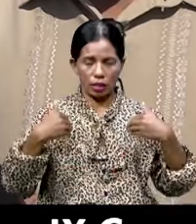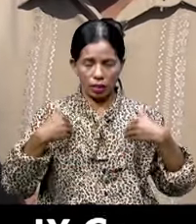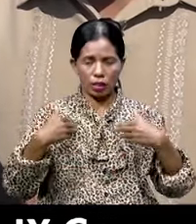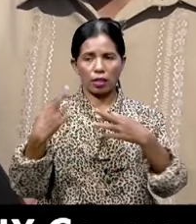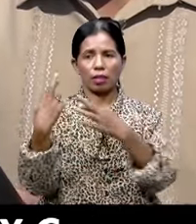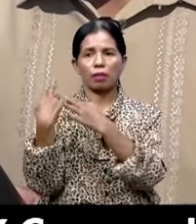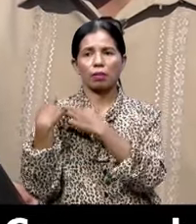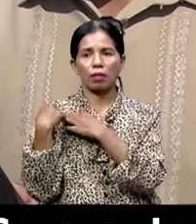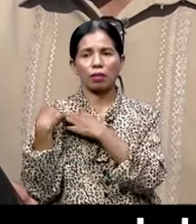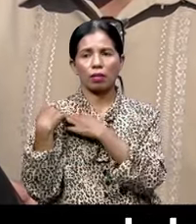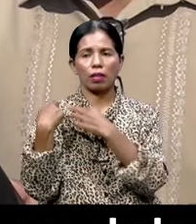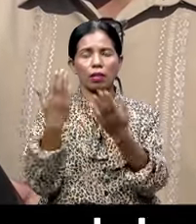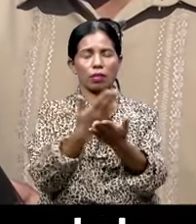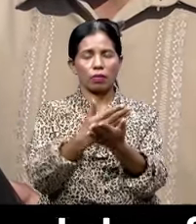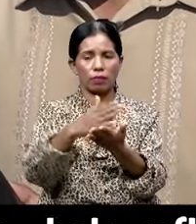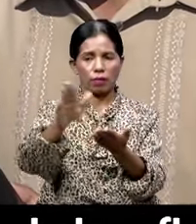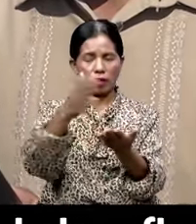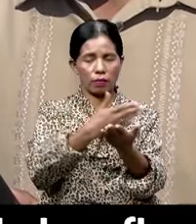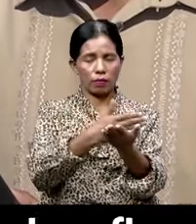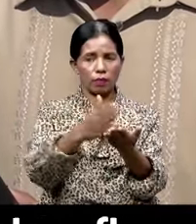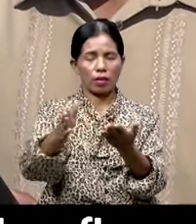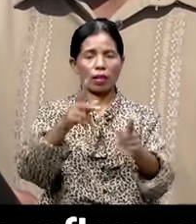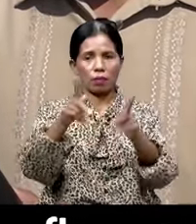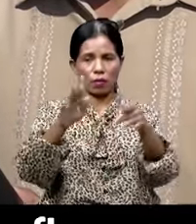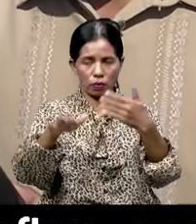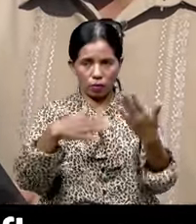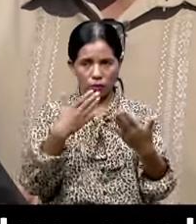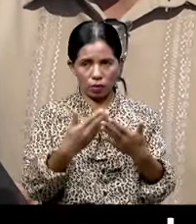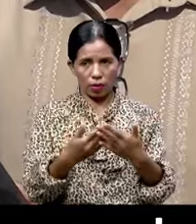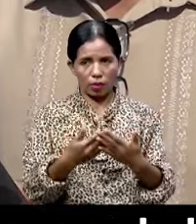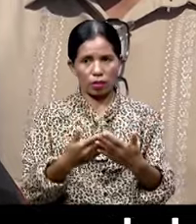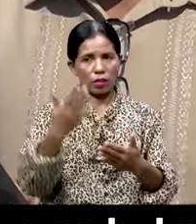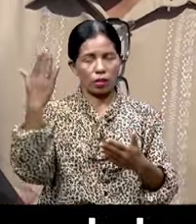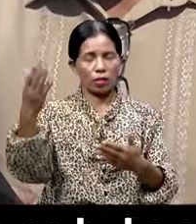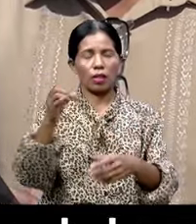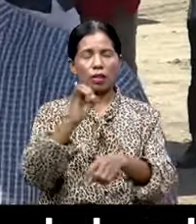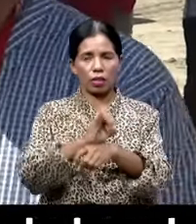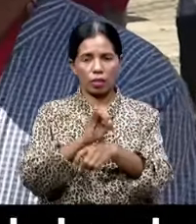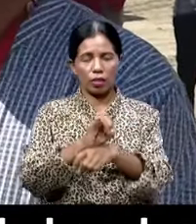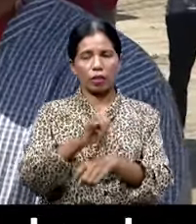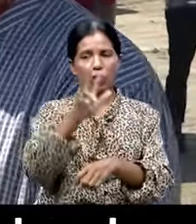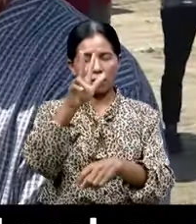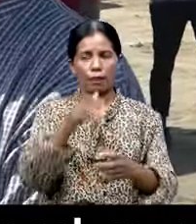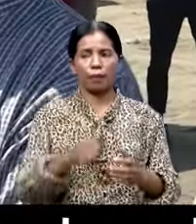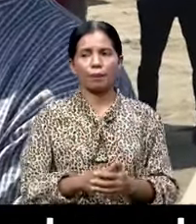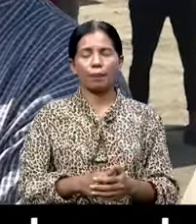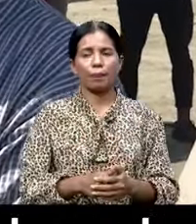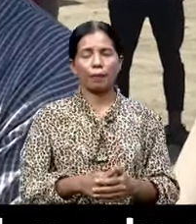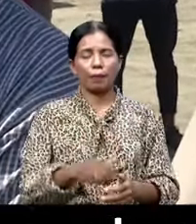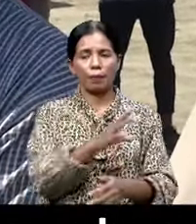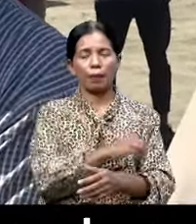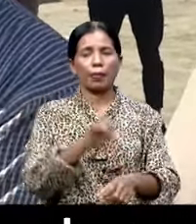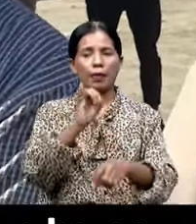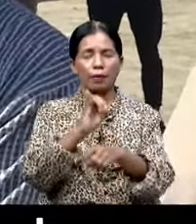tu halo distribuição ba Sarani Sira. Ba Sarani Sira iha di seze tolu nialara. Padre Luzero explica que a